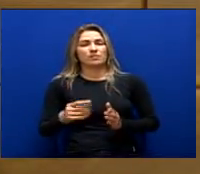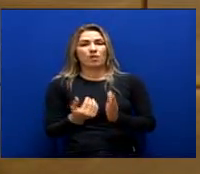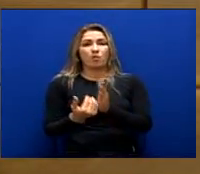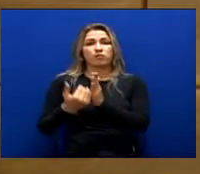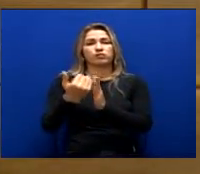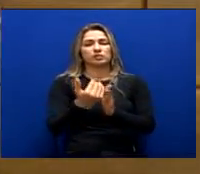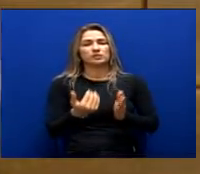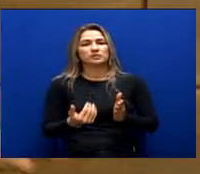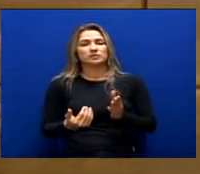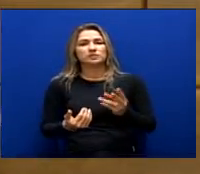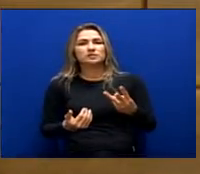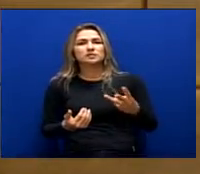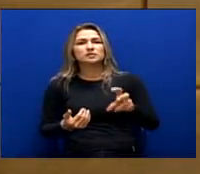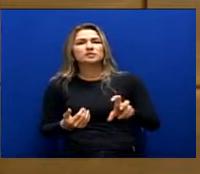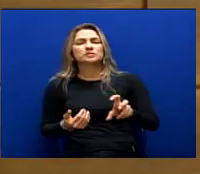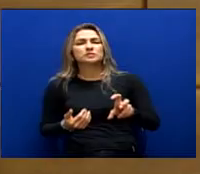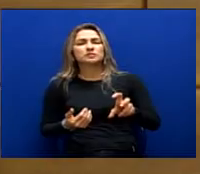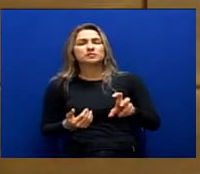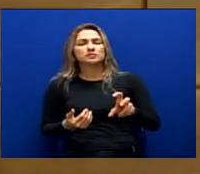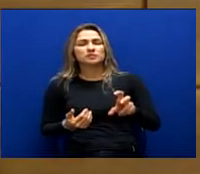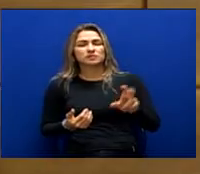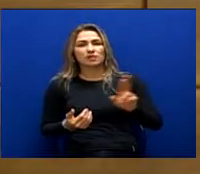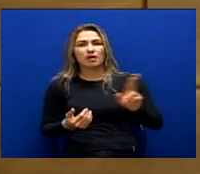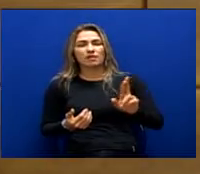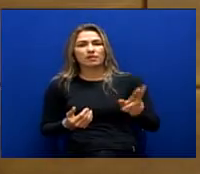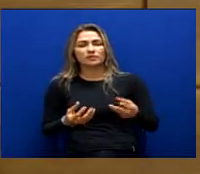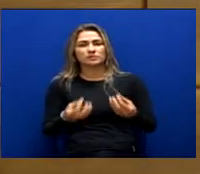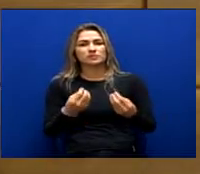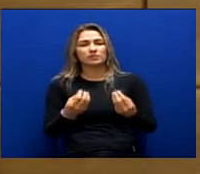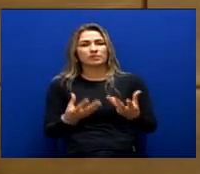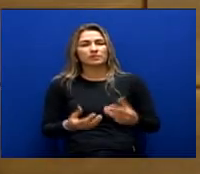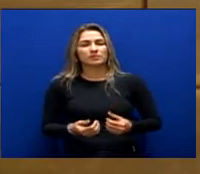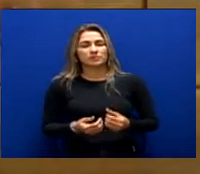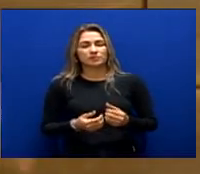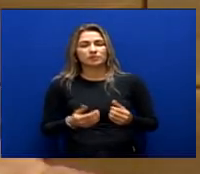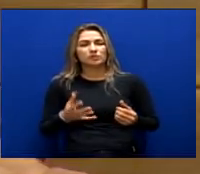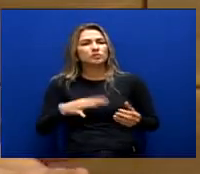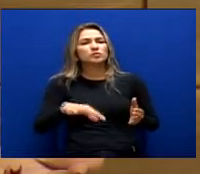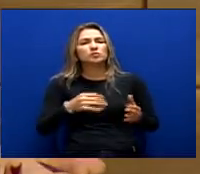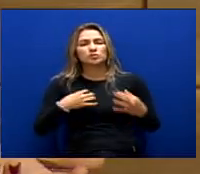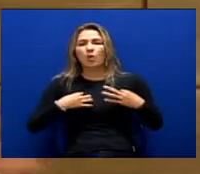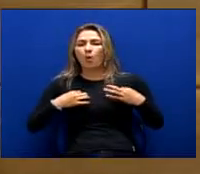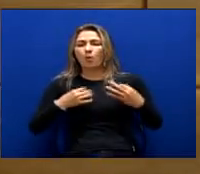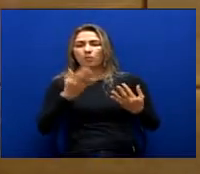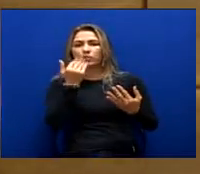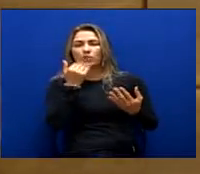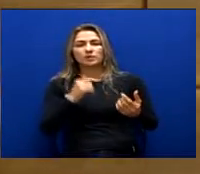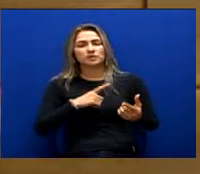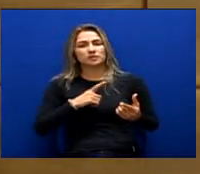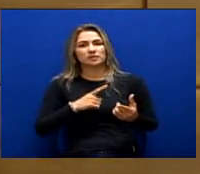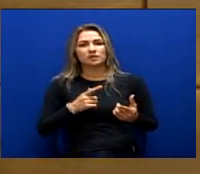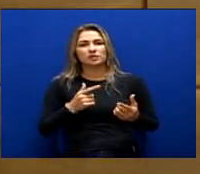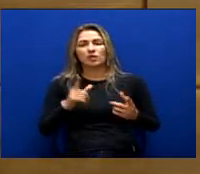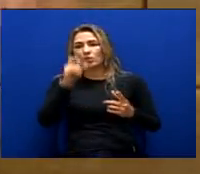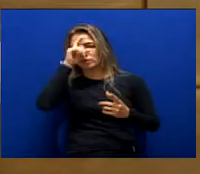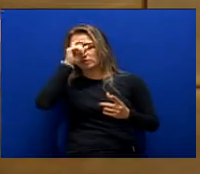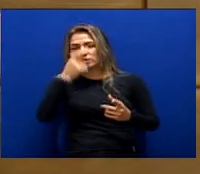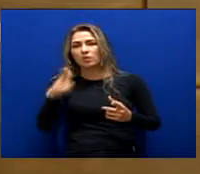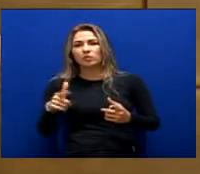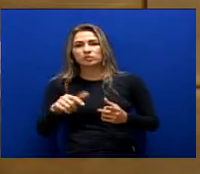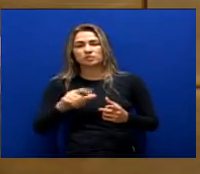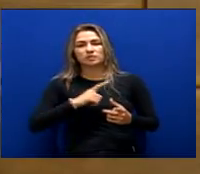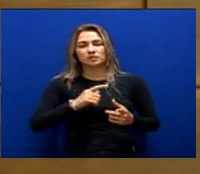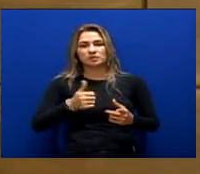35 reais nenhum paciente nossa fome todo mundo vestido com acolhida e tudo mais e outro lá ganhando 180 e